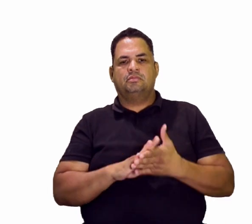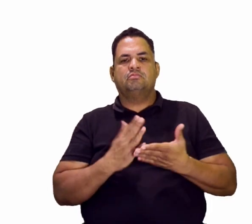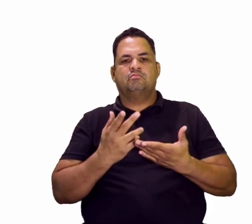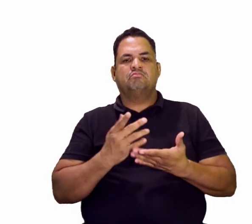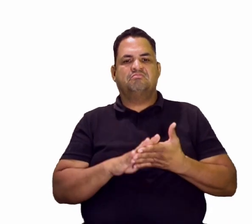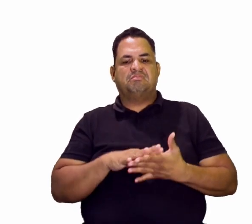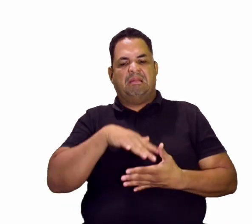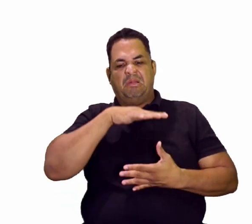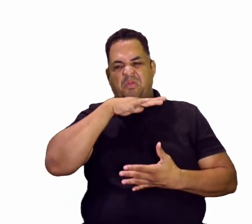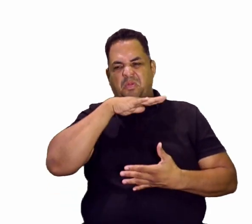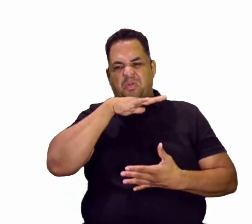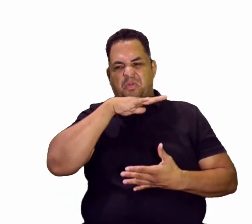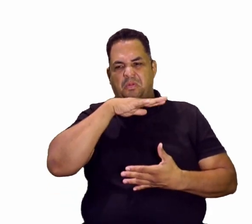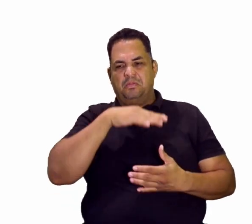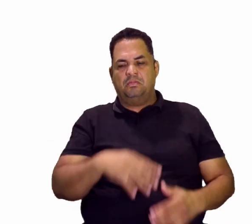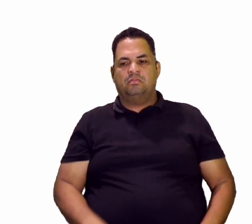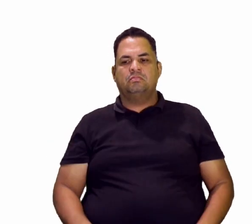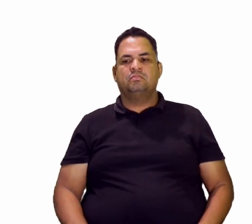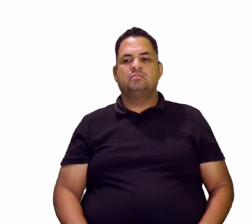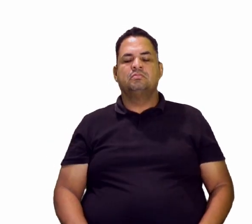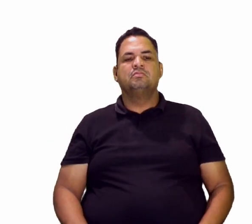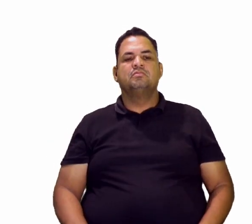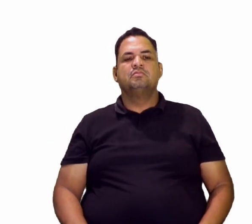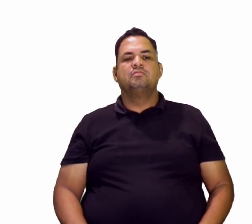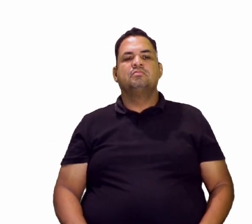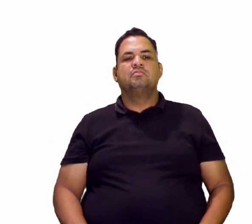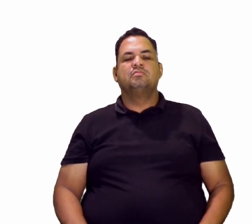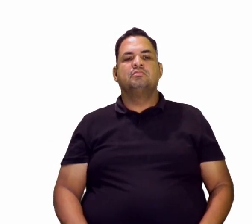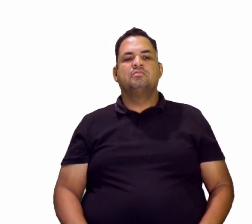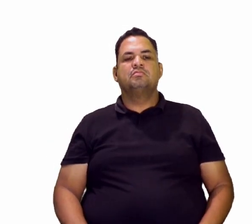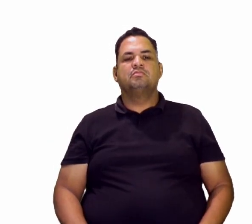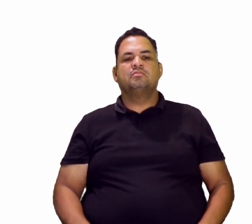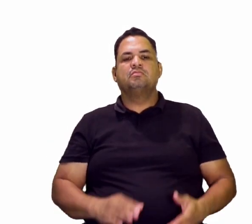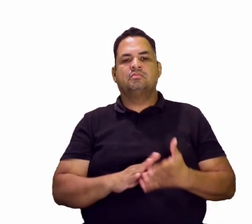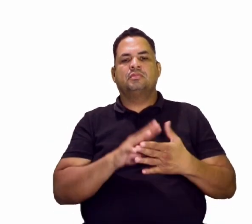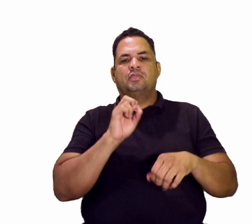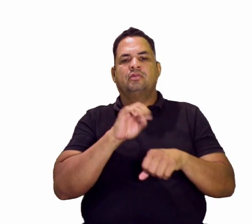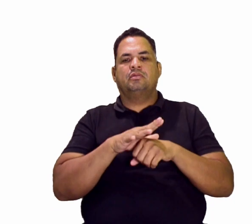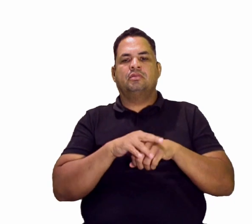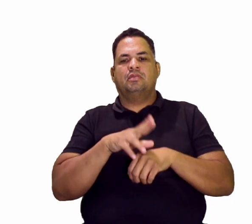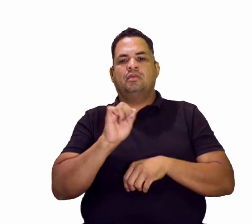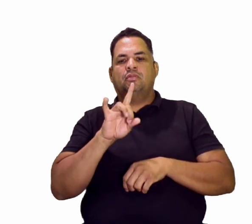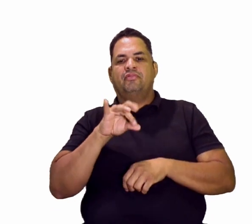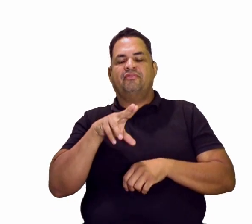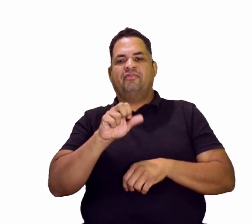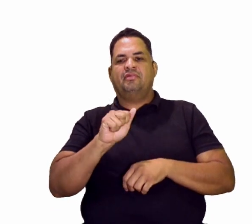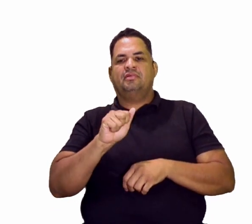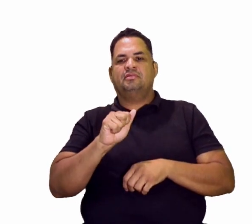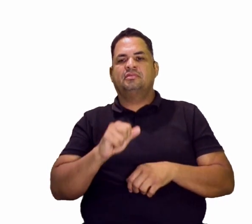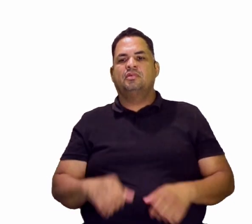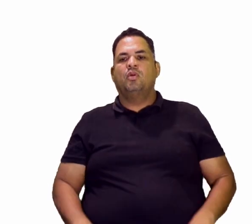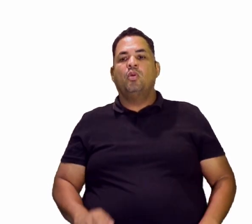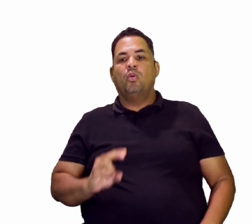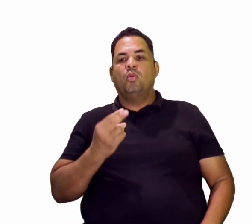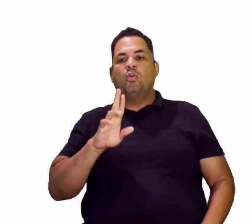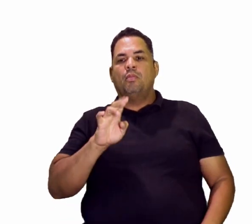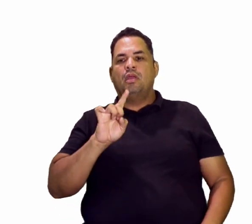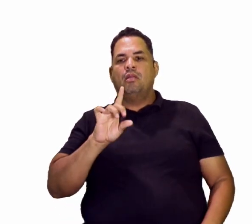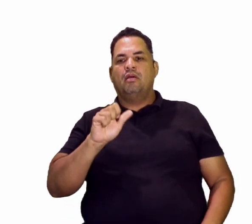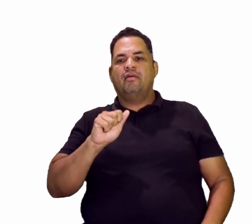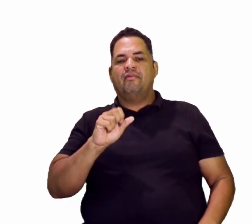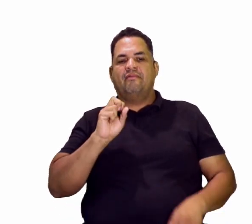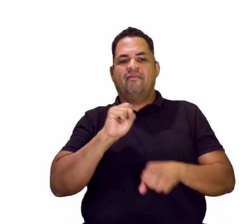muito ruim, tá? É assim. Ela é causada por um vírus do gênero ribovírus ou o rubella vírus, né?